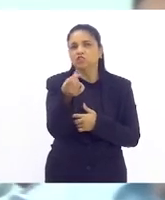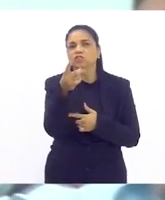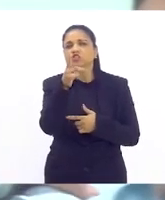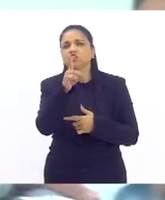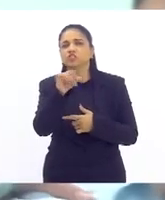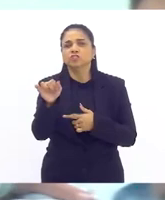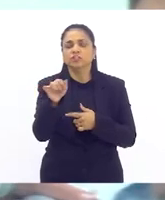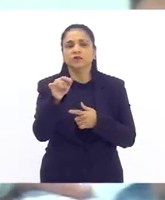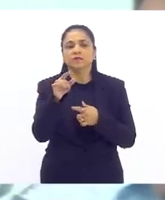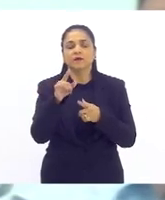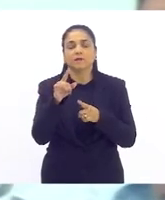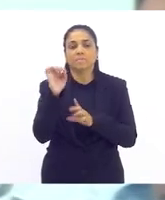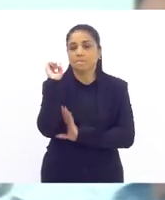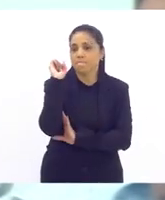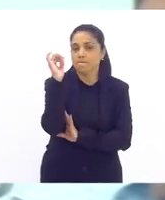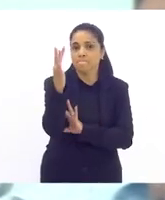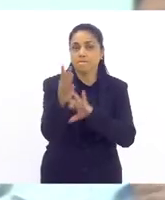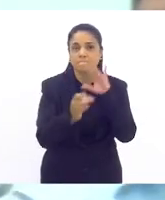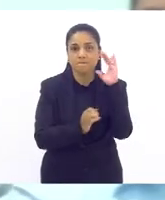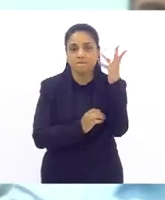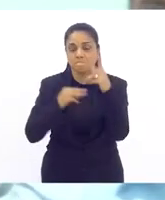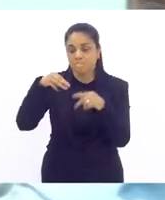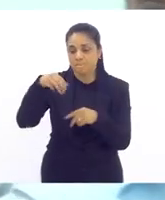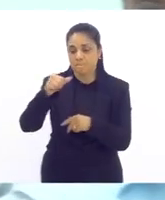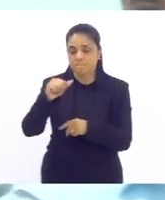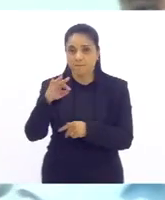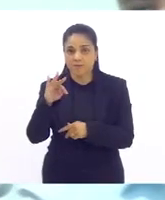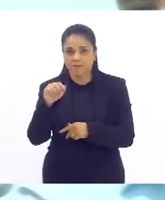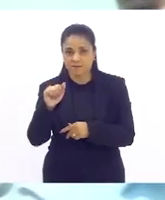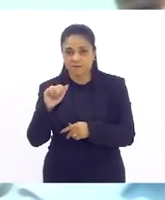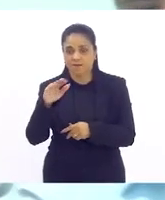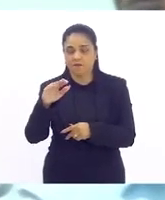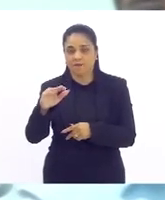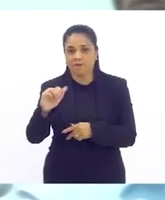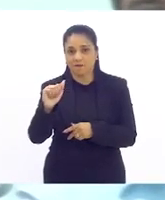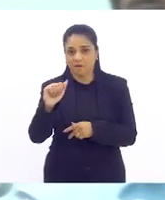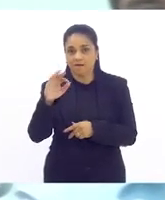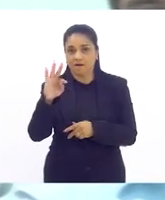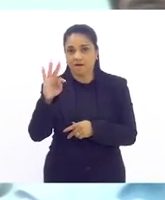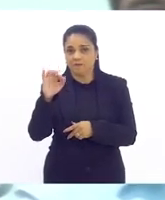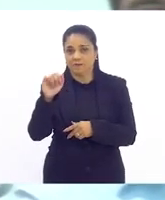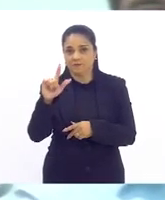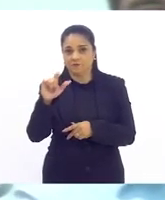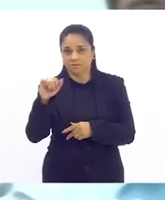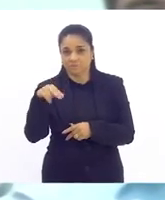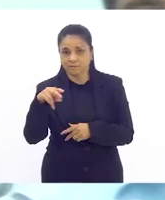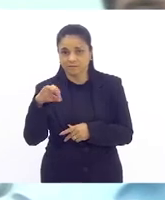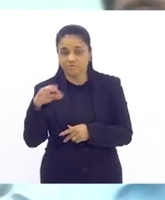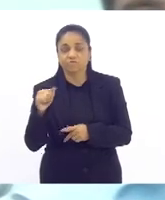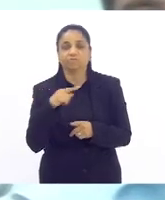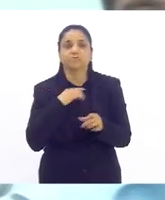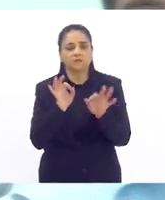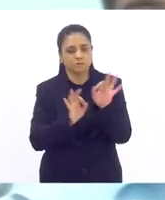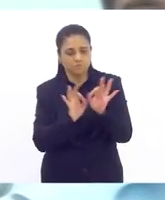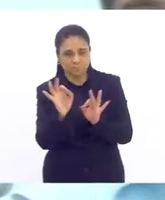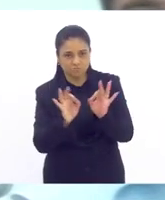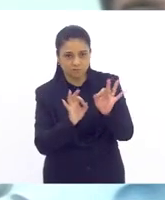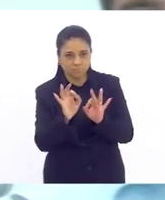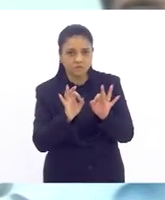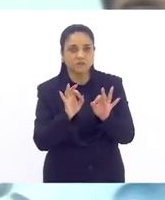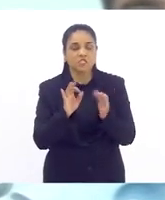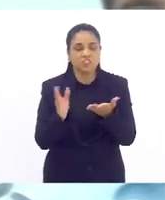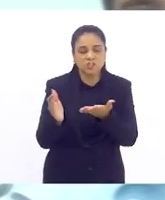Atlântica vamos o filho tá discutindo duas leis a lei Nossa que a Alba foi uma das que elaborou é restauração